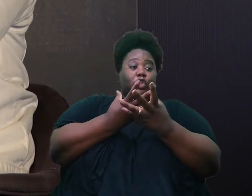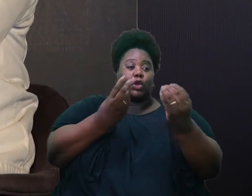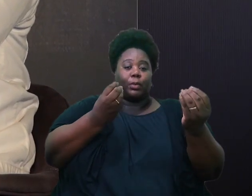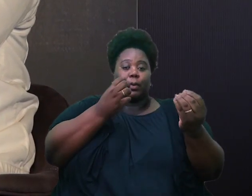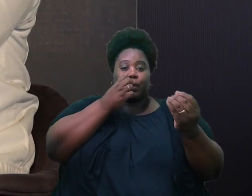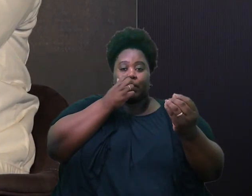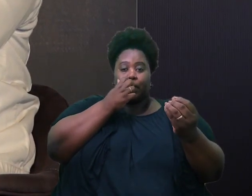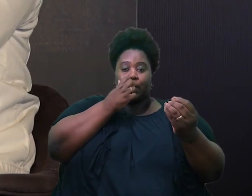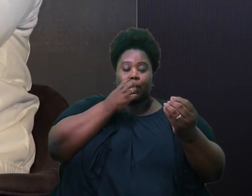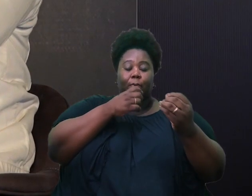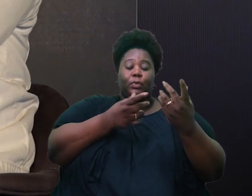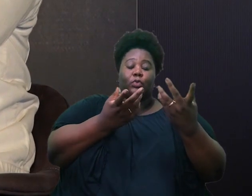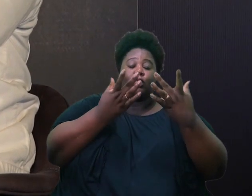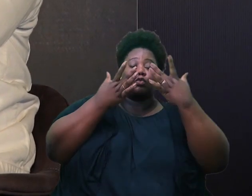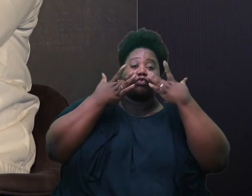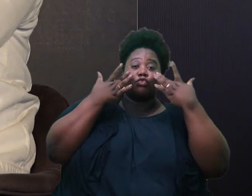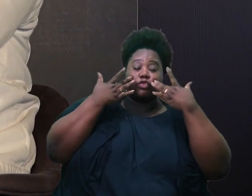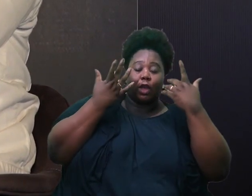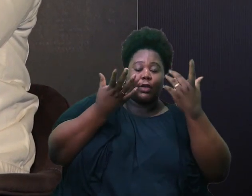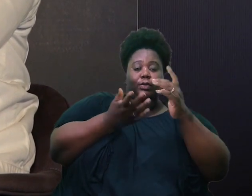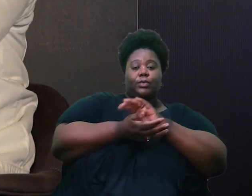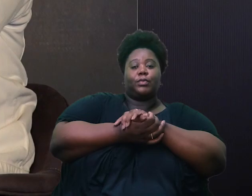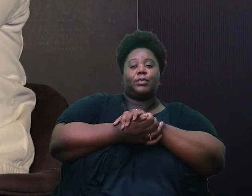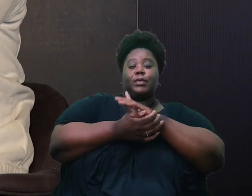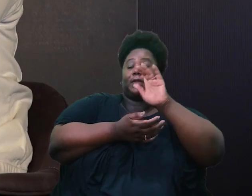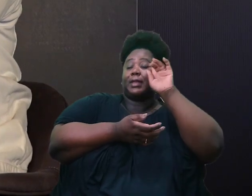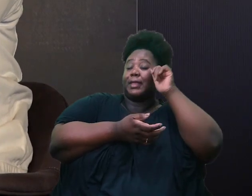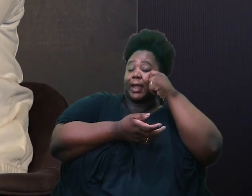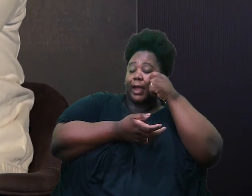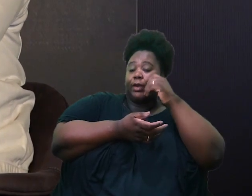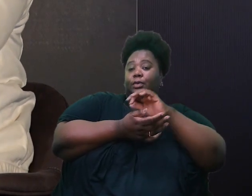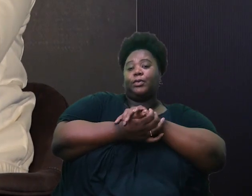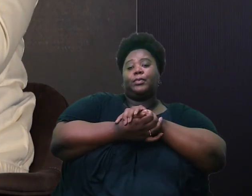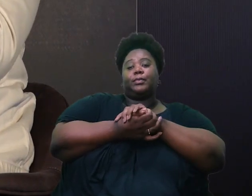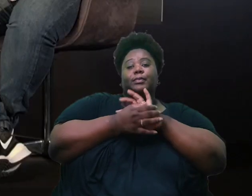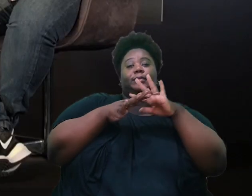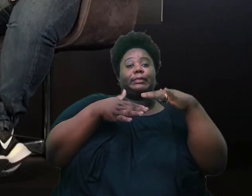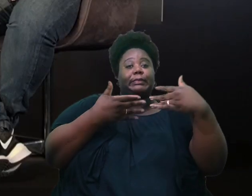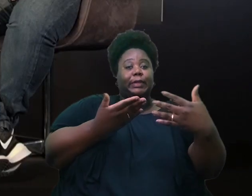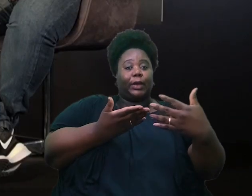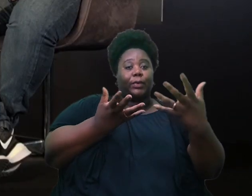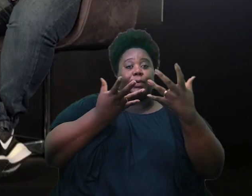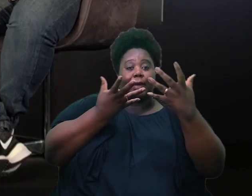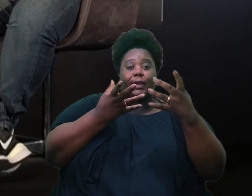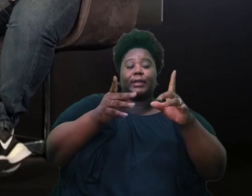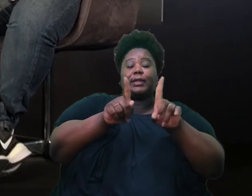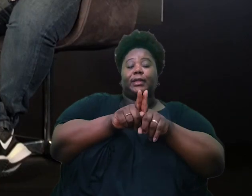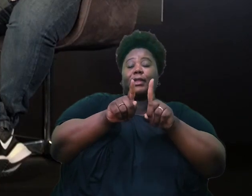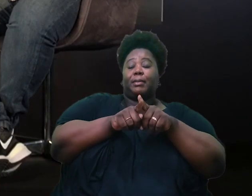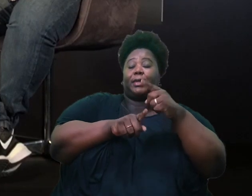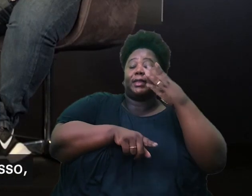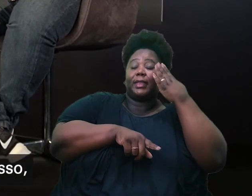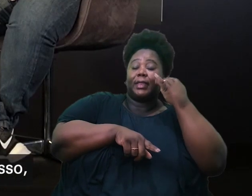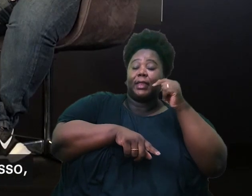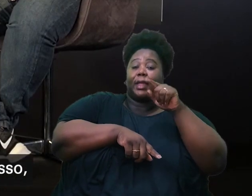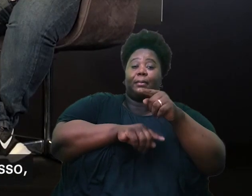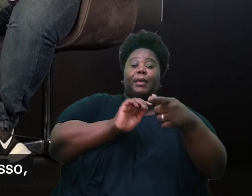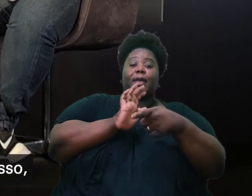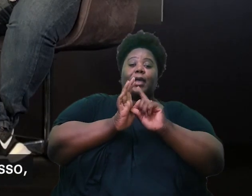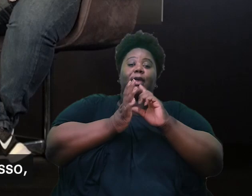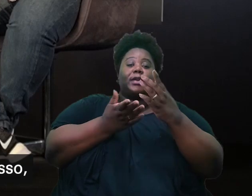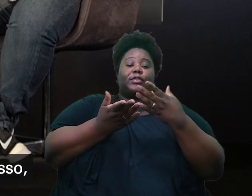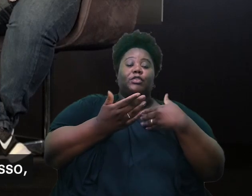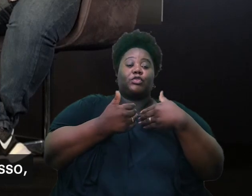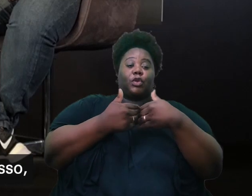da dramaturgia negros e negras, né? Então, queria te ouvir, como antes de abrir